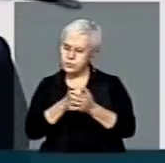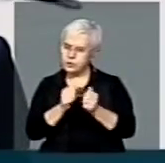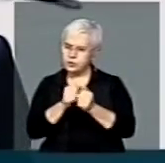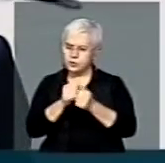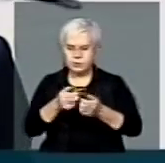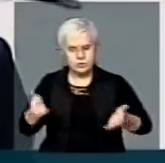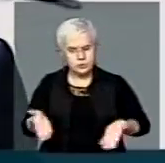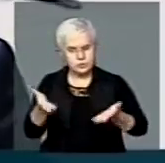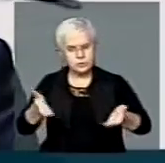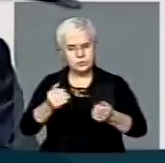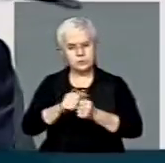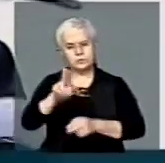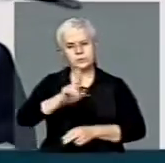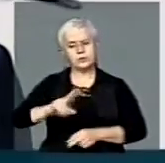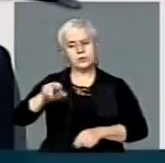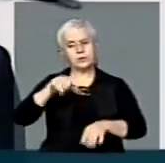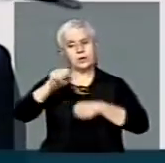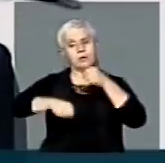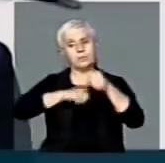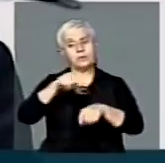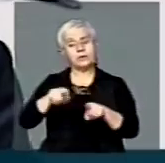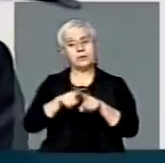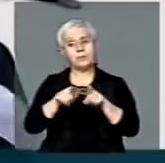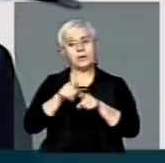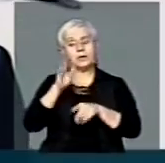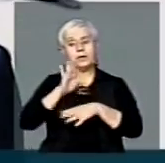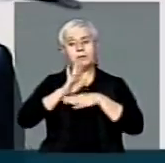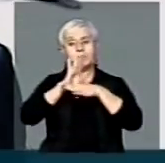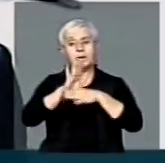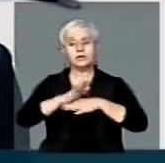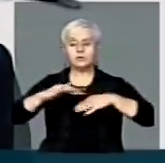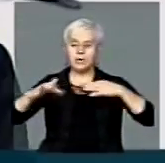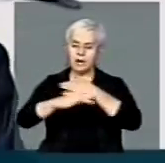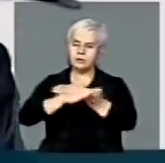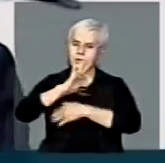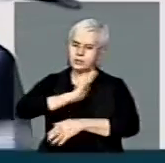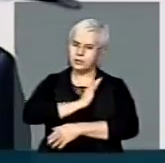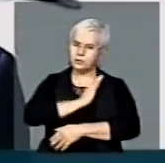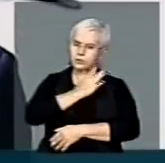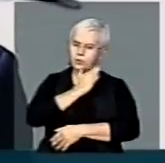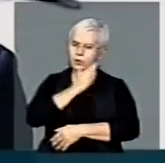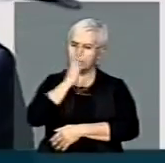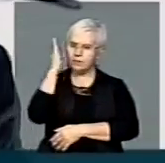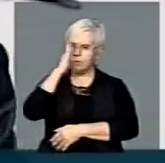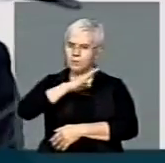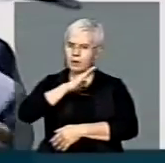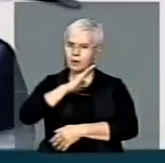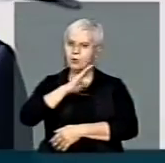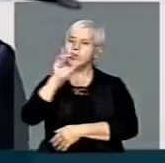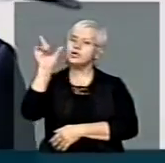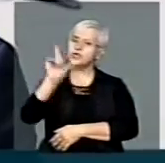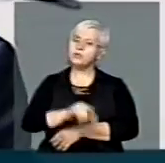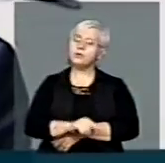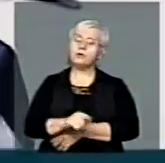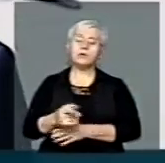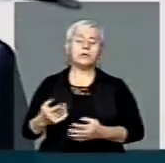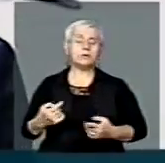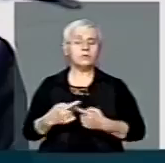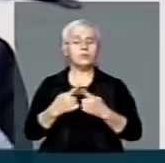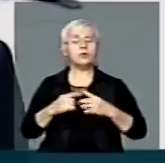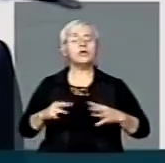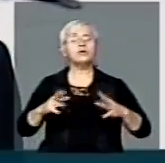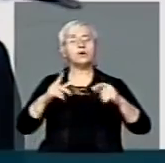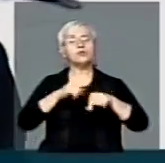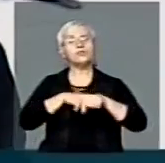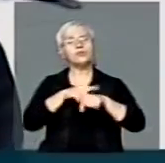estimular o uso da bicicleta, inclusive para desafogar esse trânsito maluco, onde ninguém anda, todo mundo adoece, perde tempo,